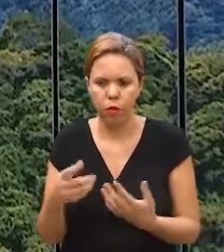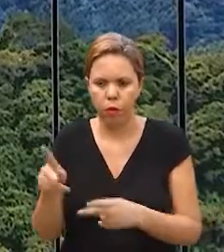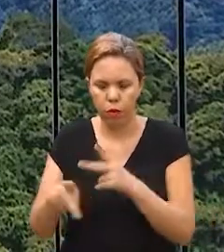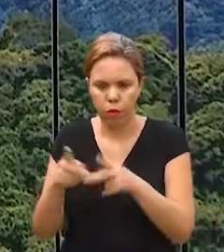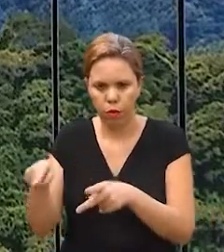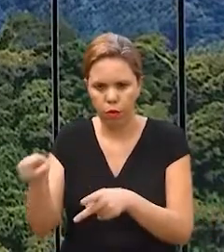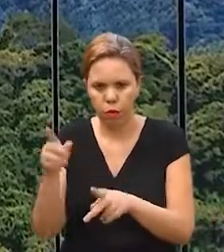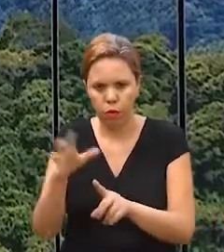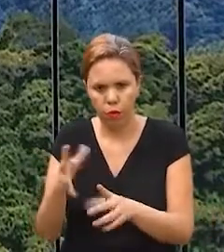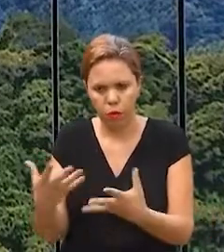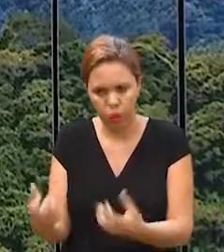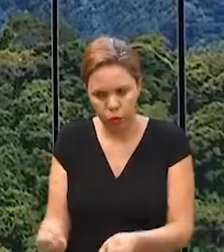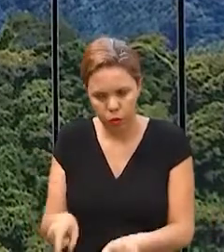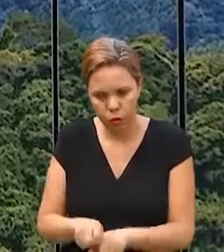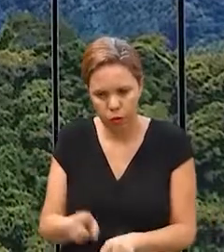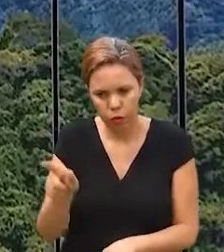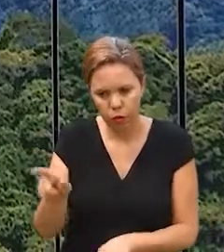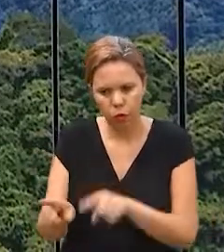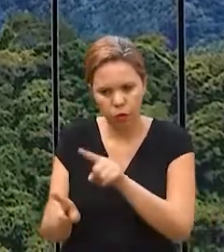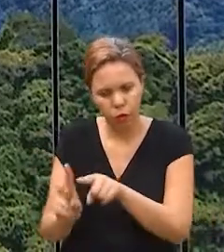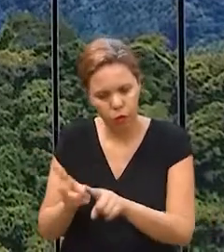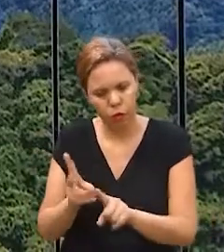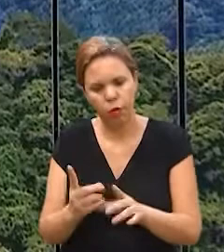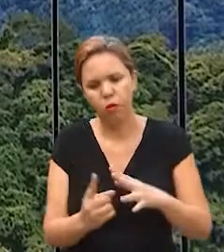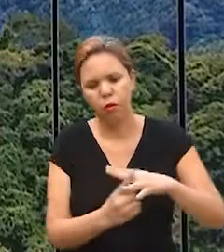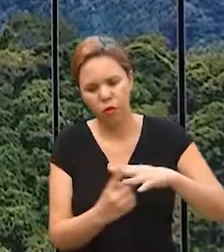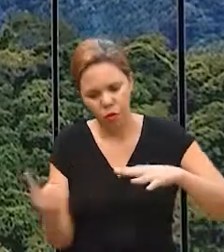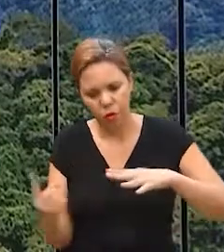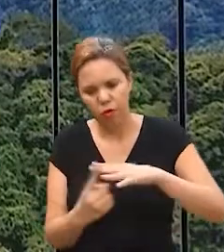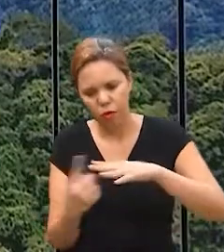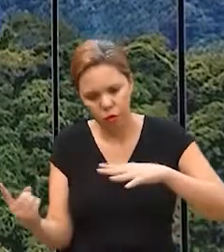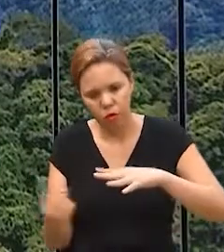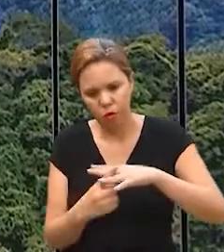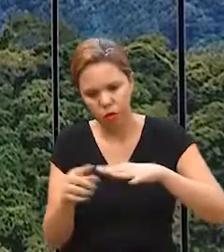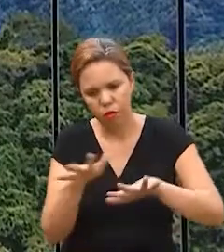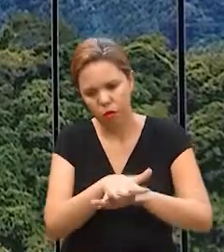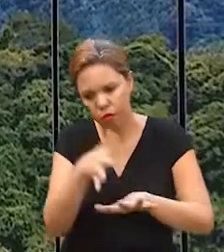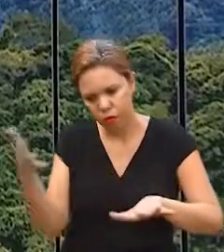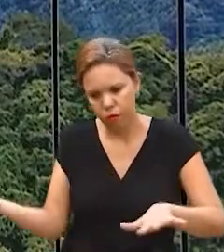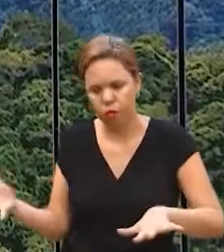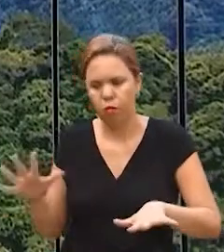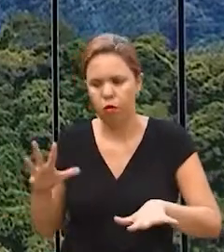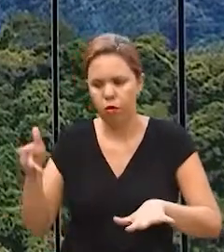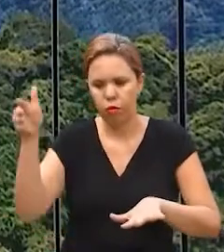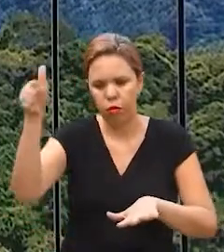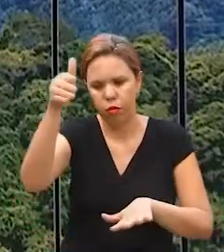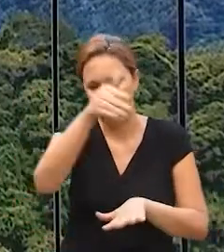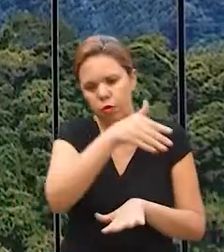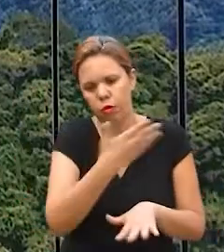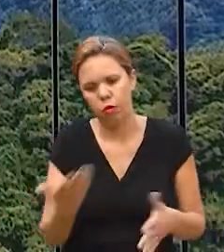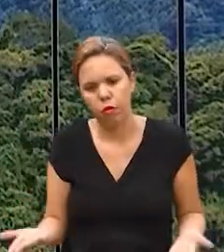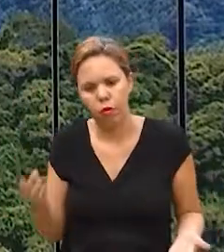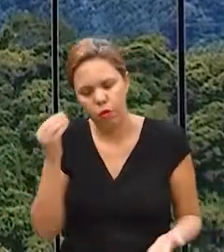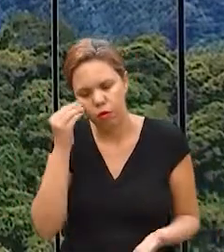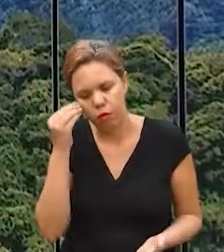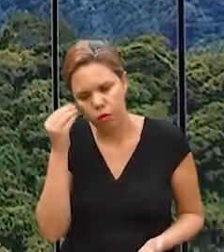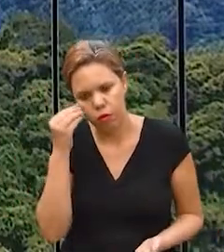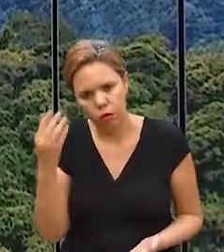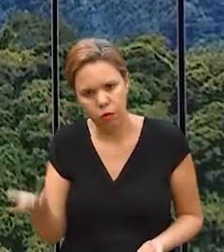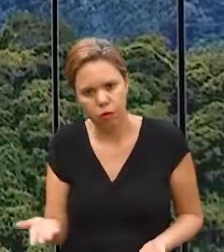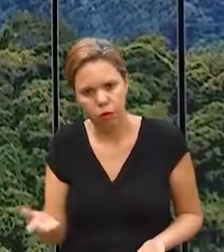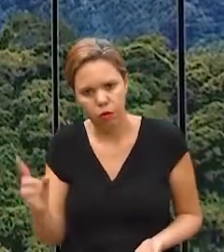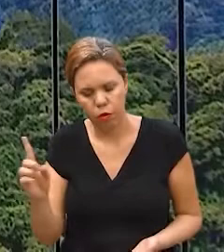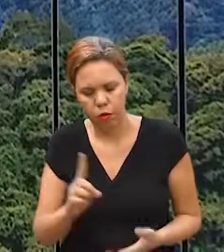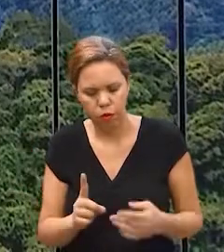Porque é uma pessoa que já vem sendo excluída de todos os setores que ela participa, todas as tentativas. Então ela, por si